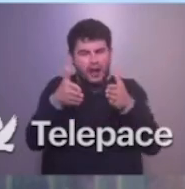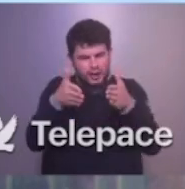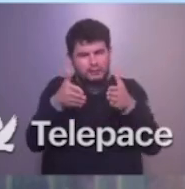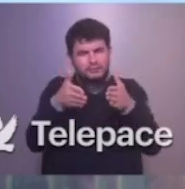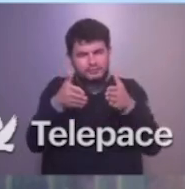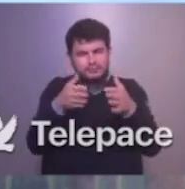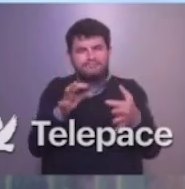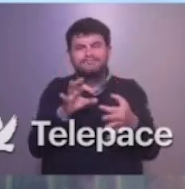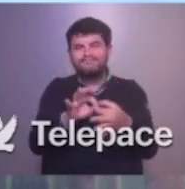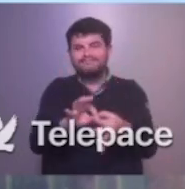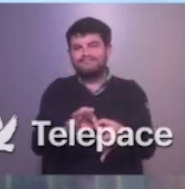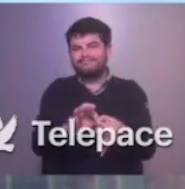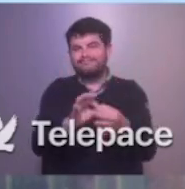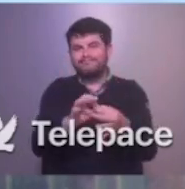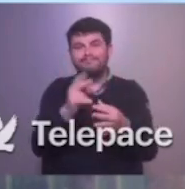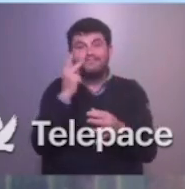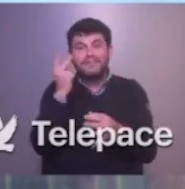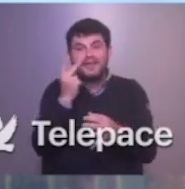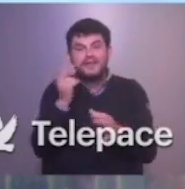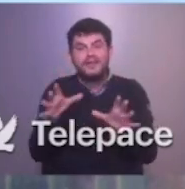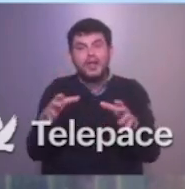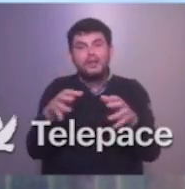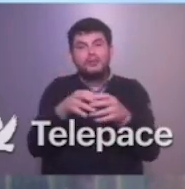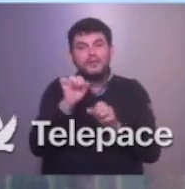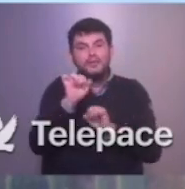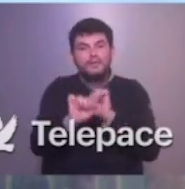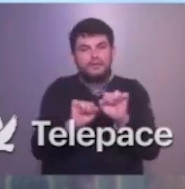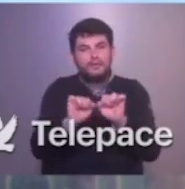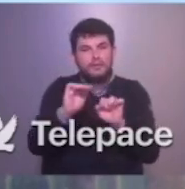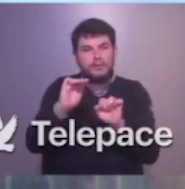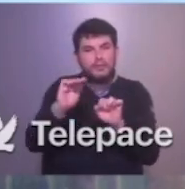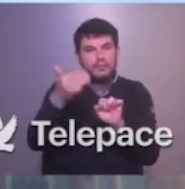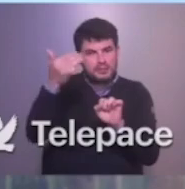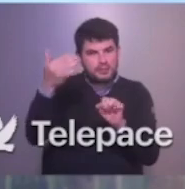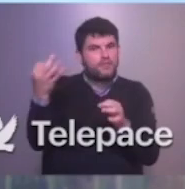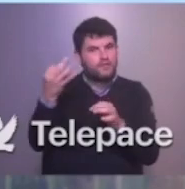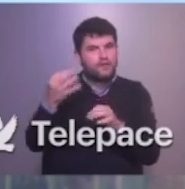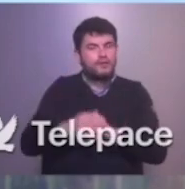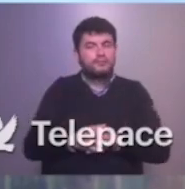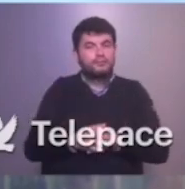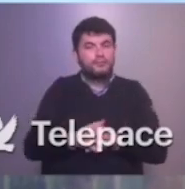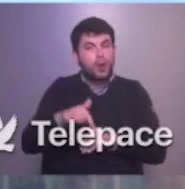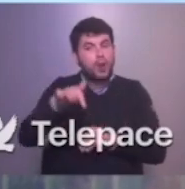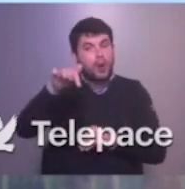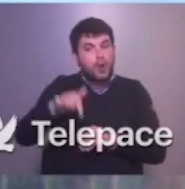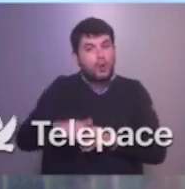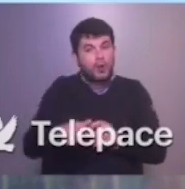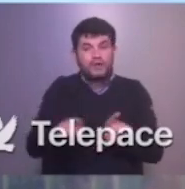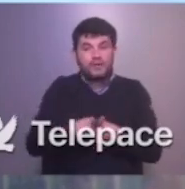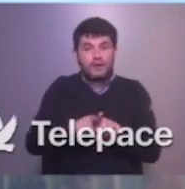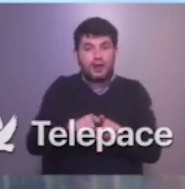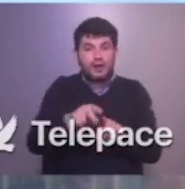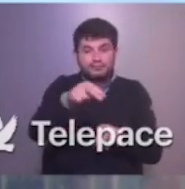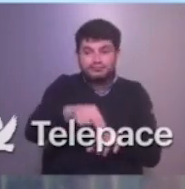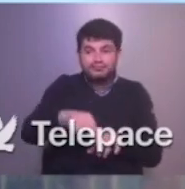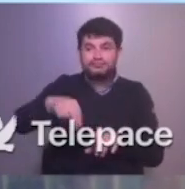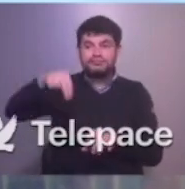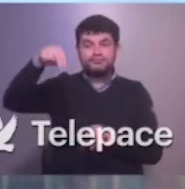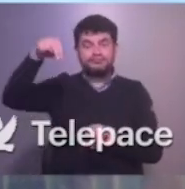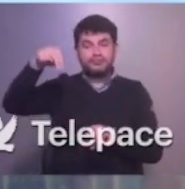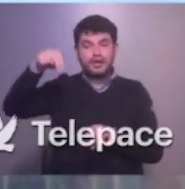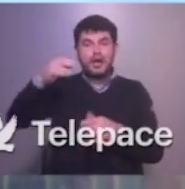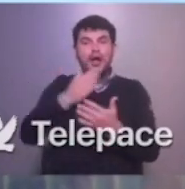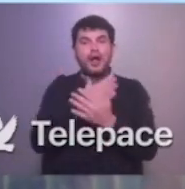ela fazia parte da vida da comunidade desde o princípio. Logo depois da ascensão, os